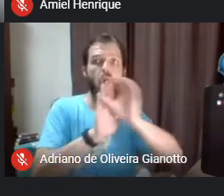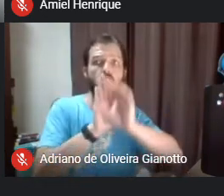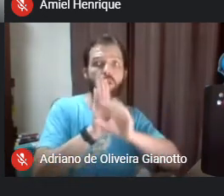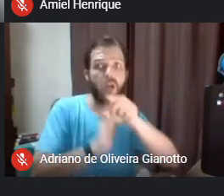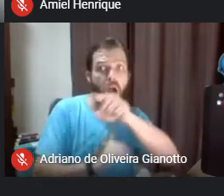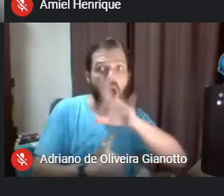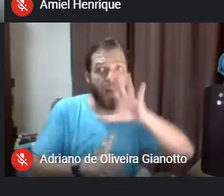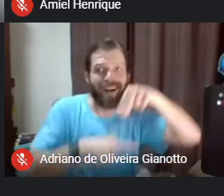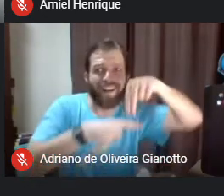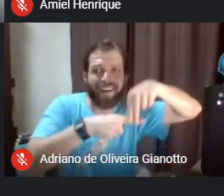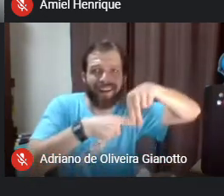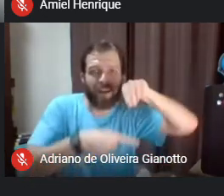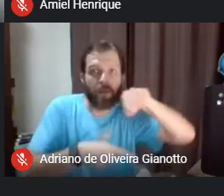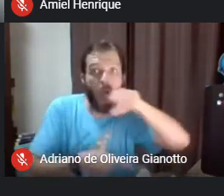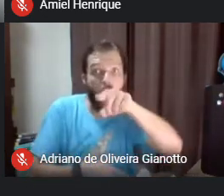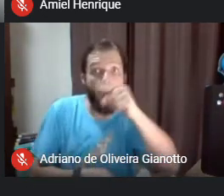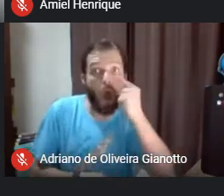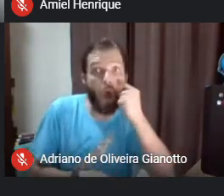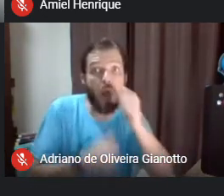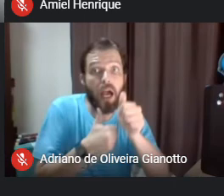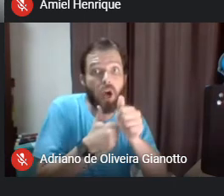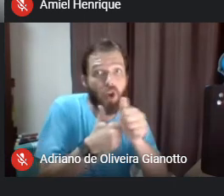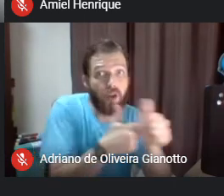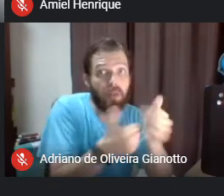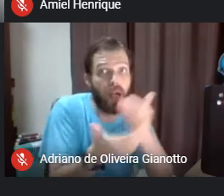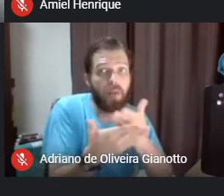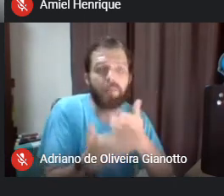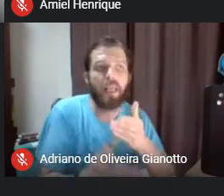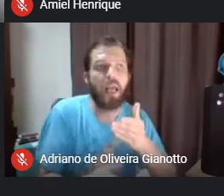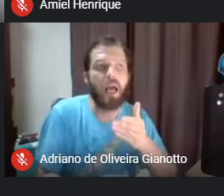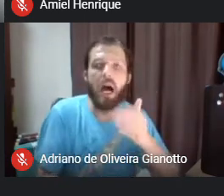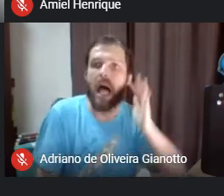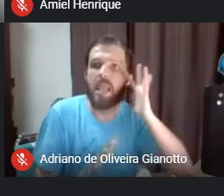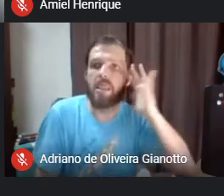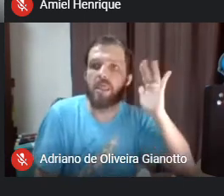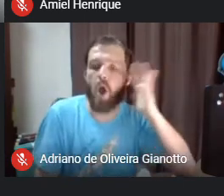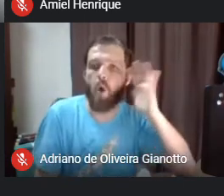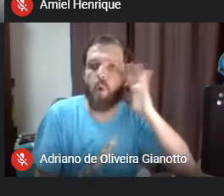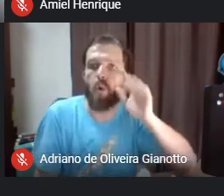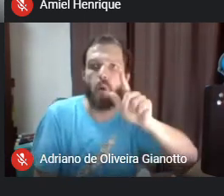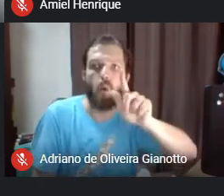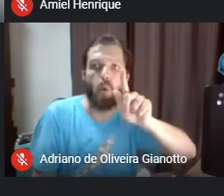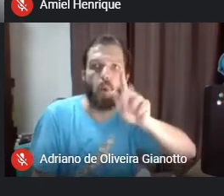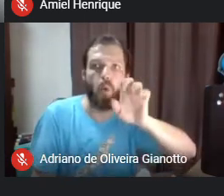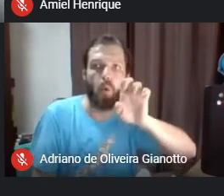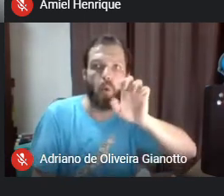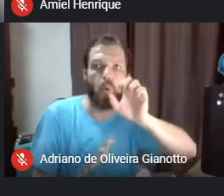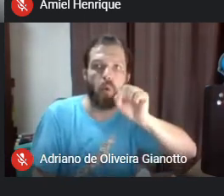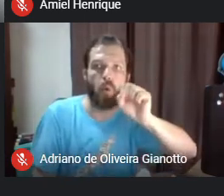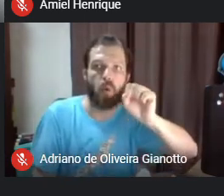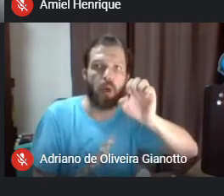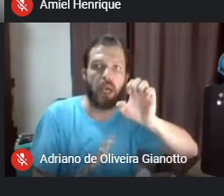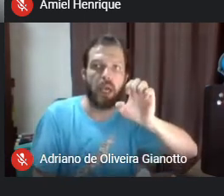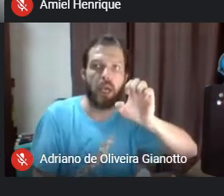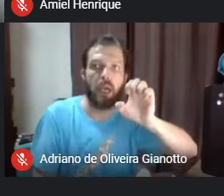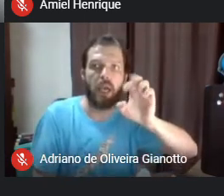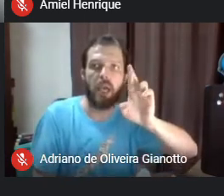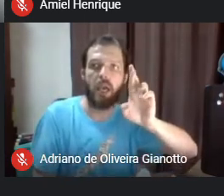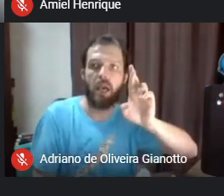dúvida. Eu vou colocar o conteúdo no anexado no AVA. Né?